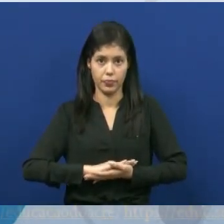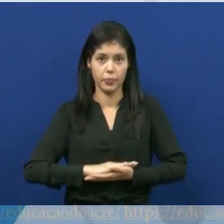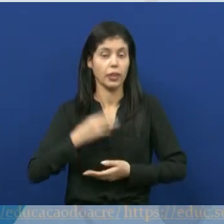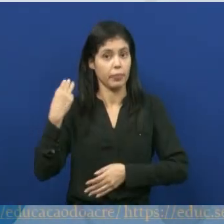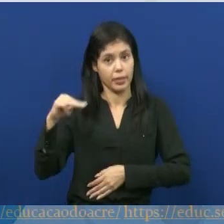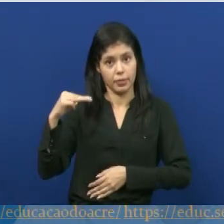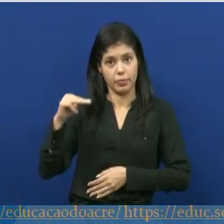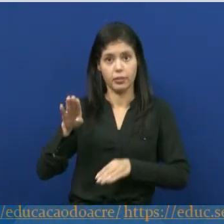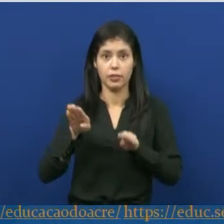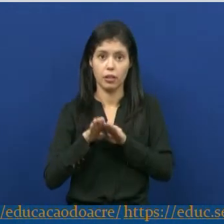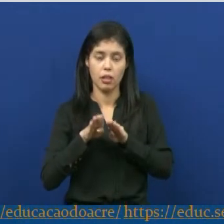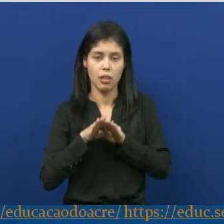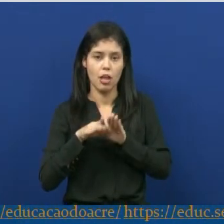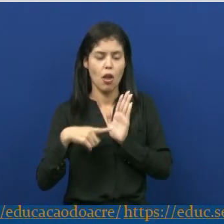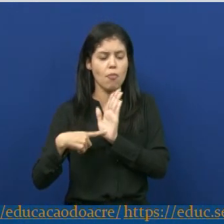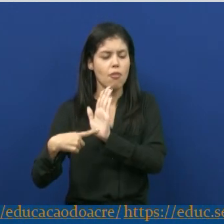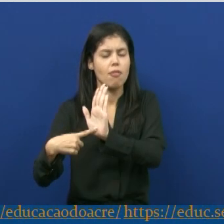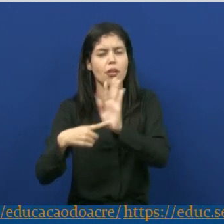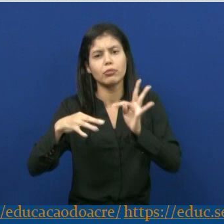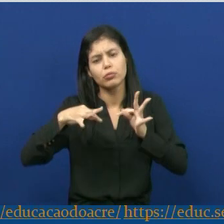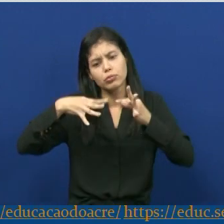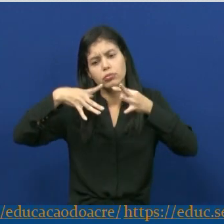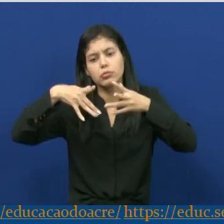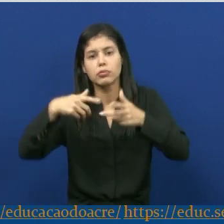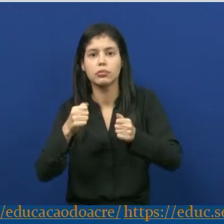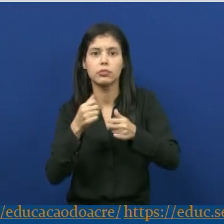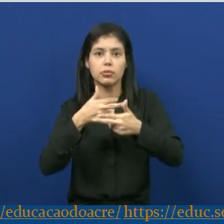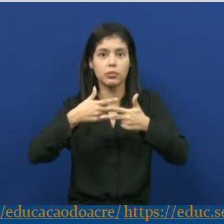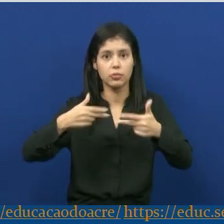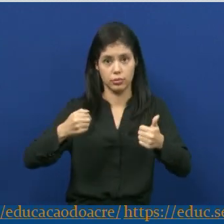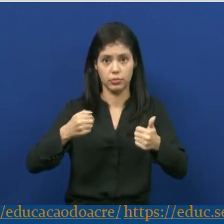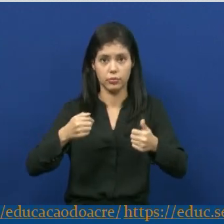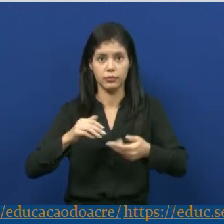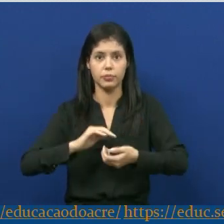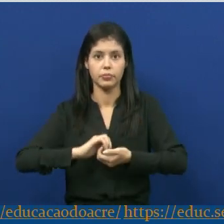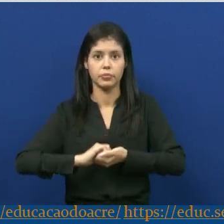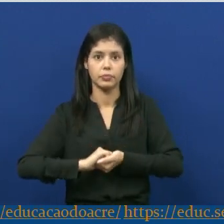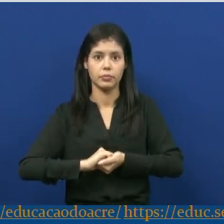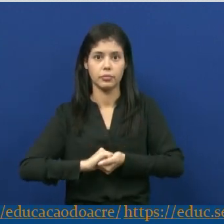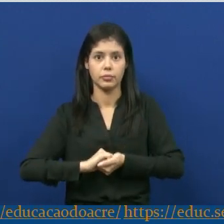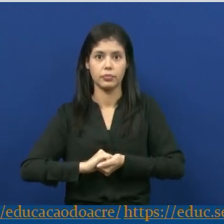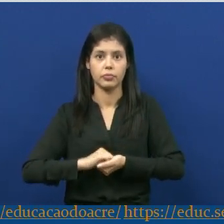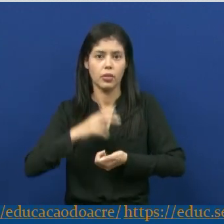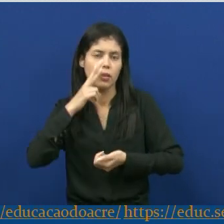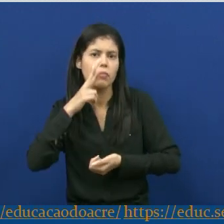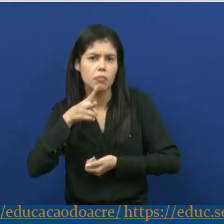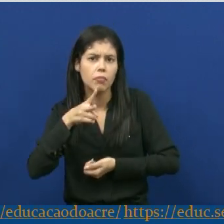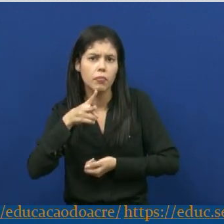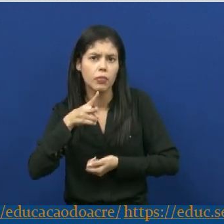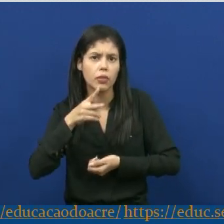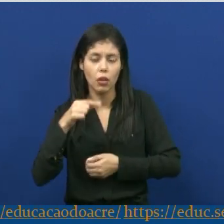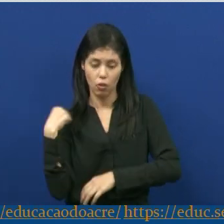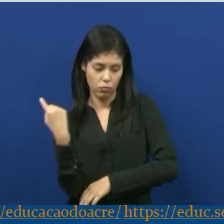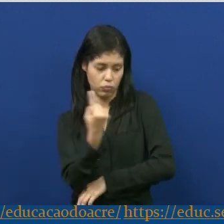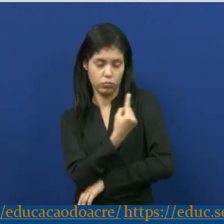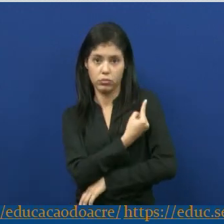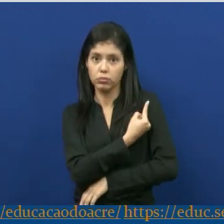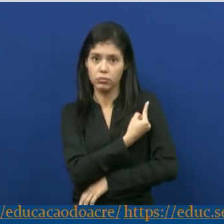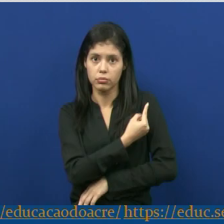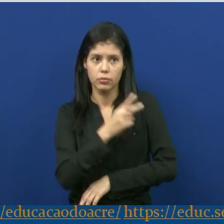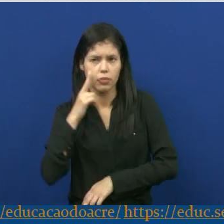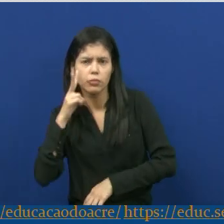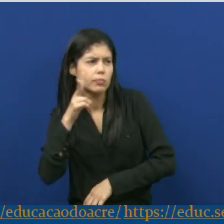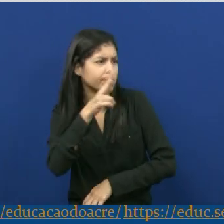e a matemática está presente em todas as situações e se olhamos ao nosso redor